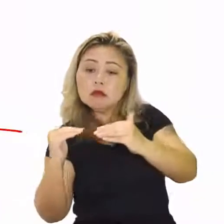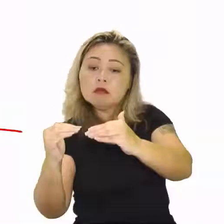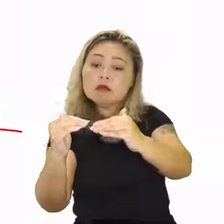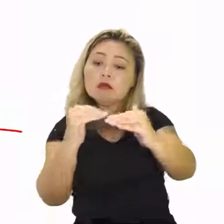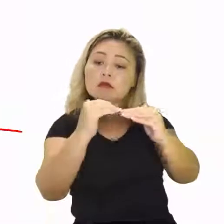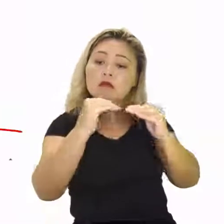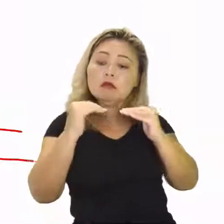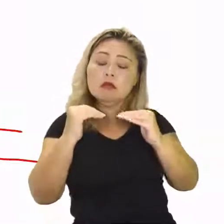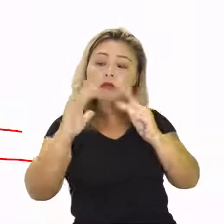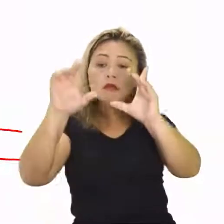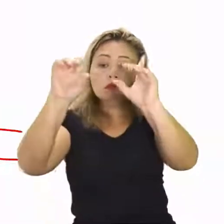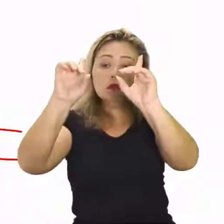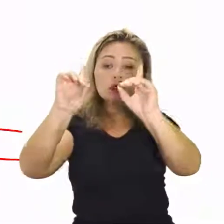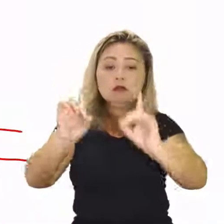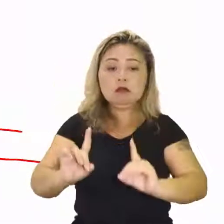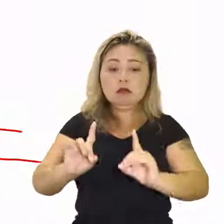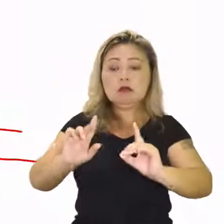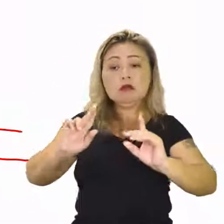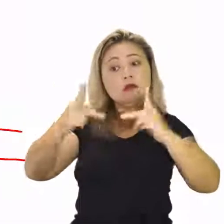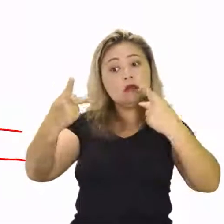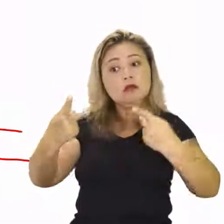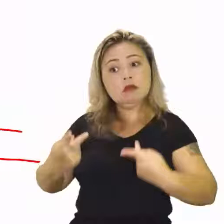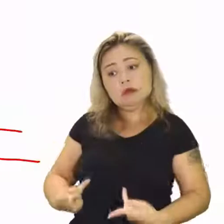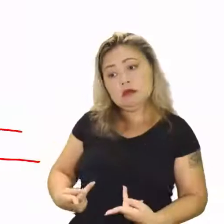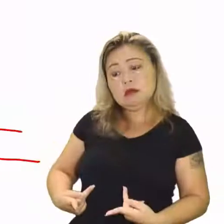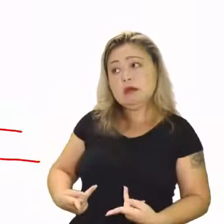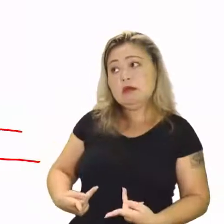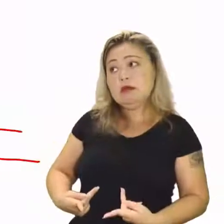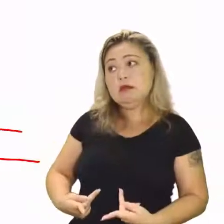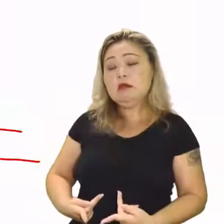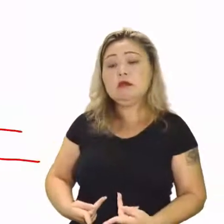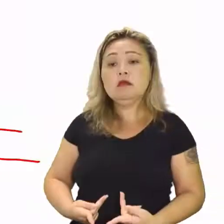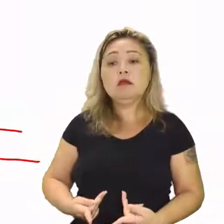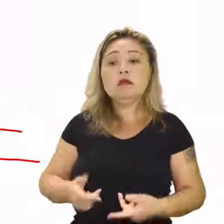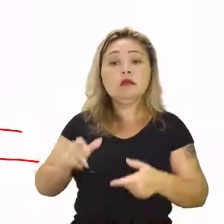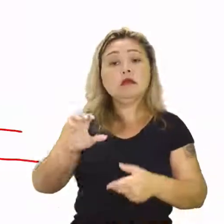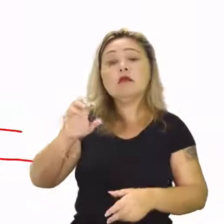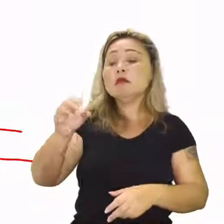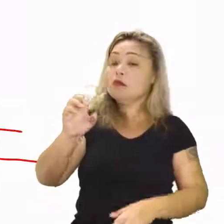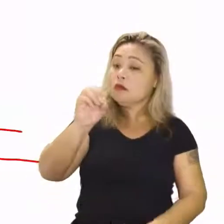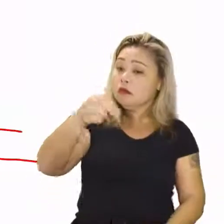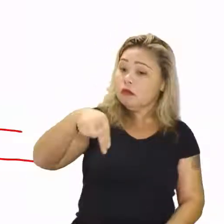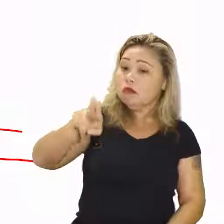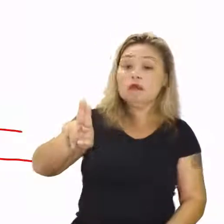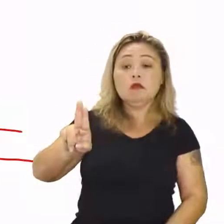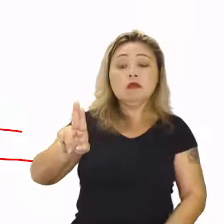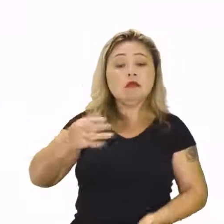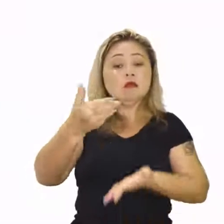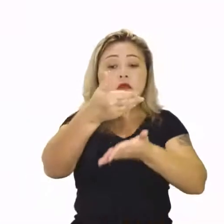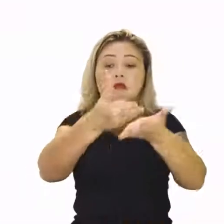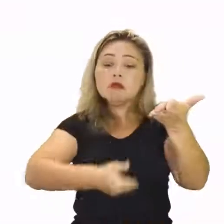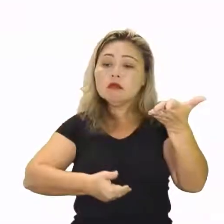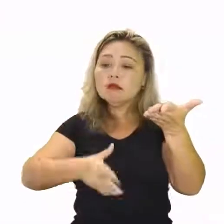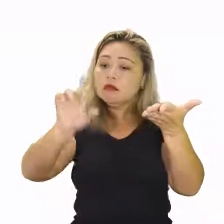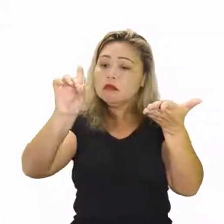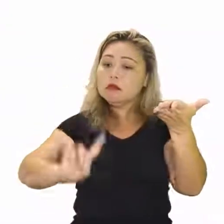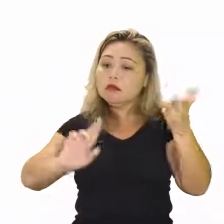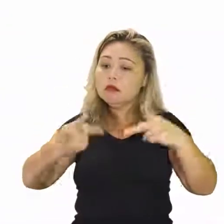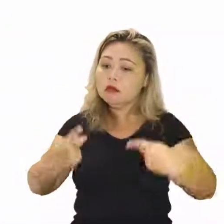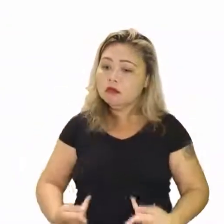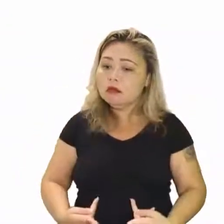Universal dos Direitos Humanos. A ONU, ela traz a Declaração Universal dos Direitos Humanos.